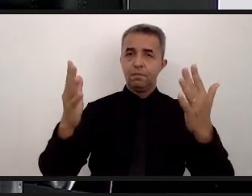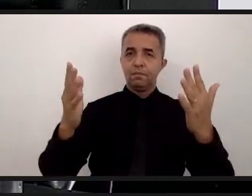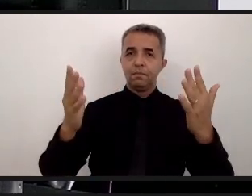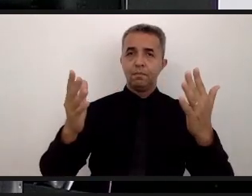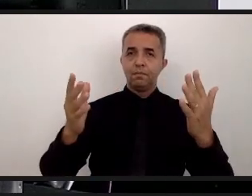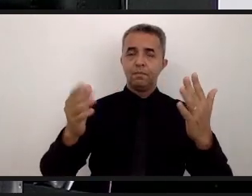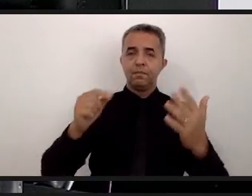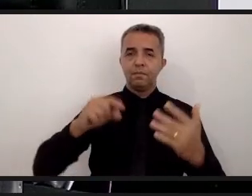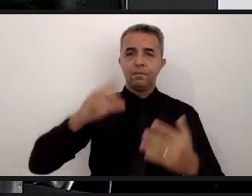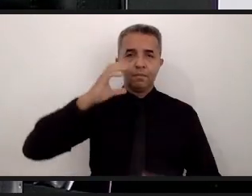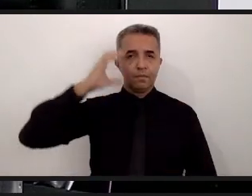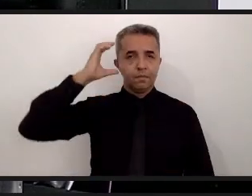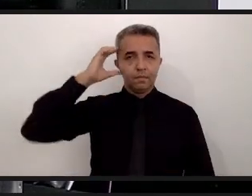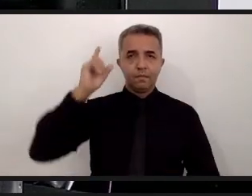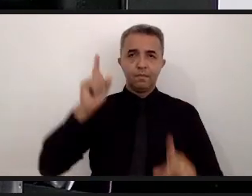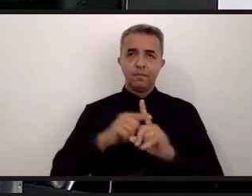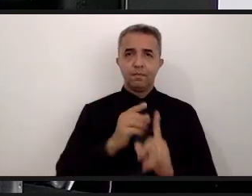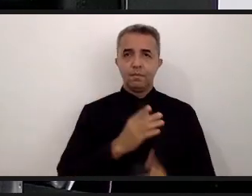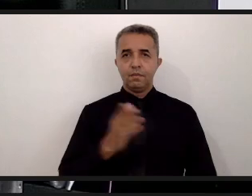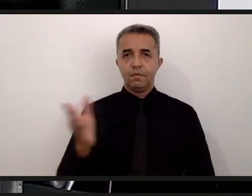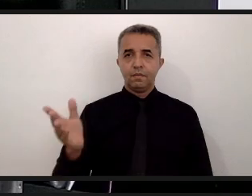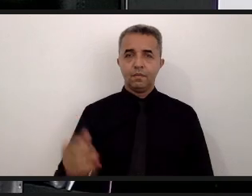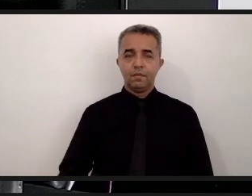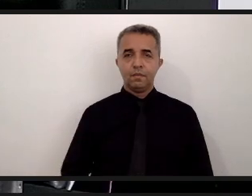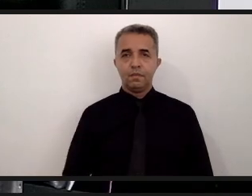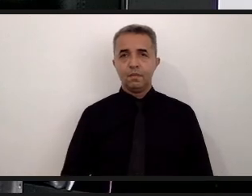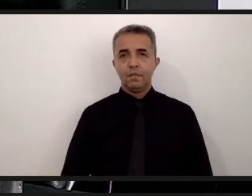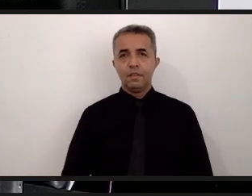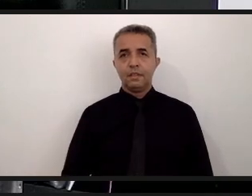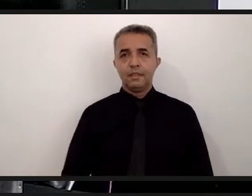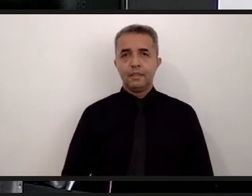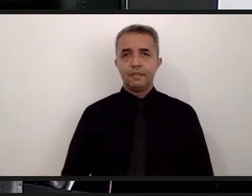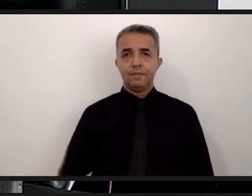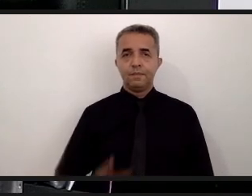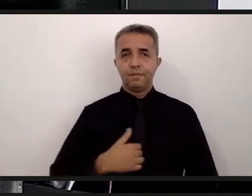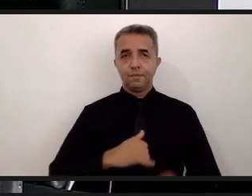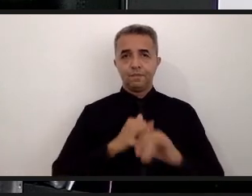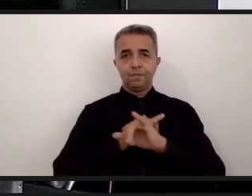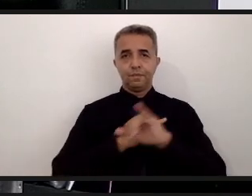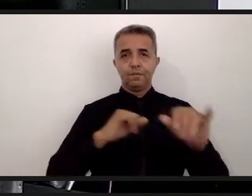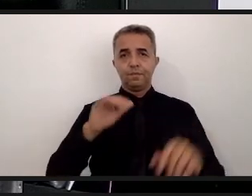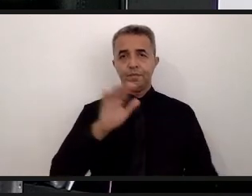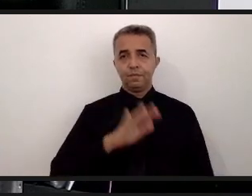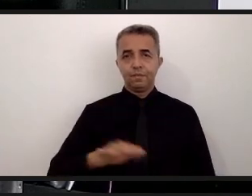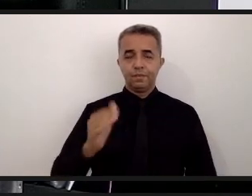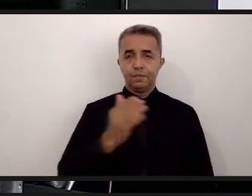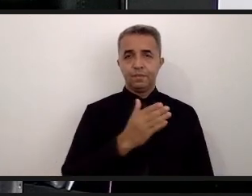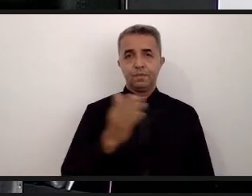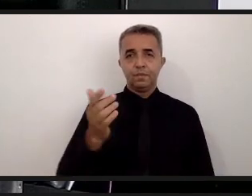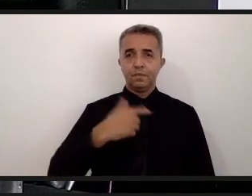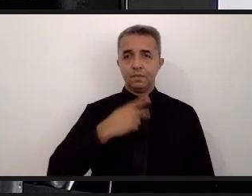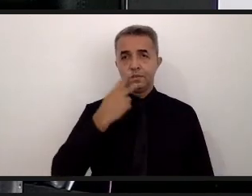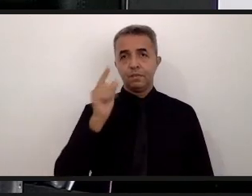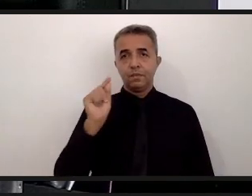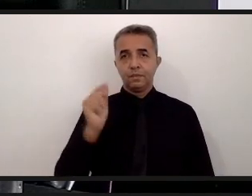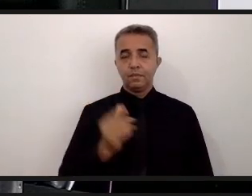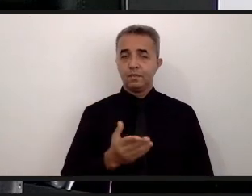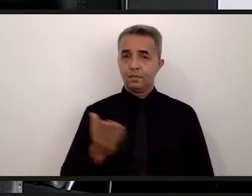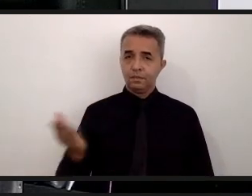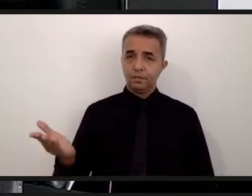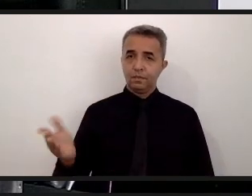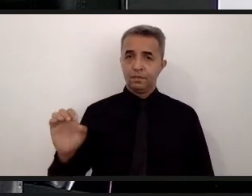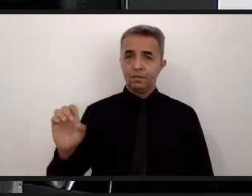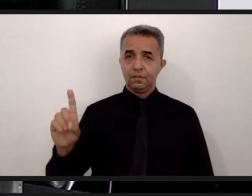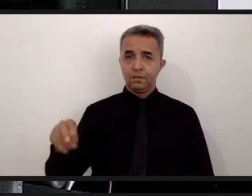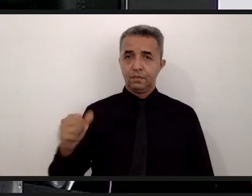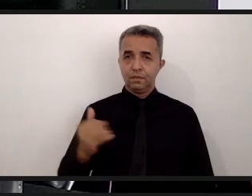querida Cuiabá. Um testemunho meu aqui para todos vocês, eu falo que a Edna, para mim, a minha esposa,